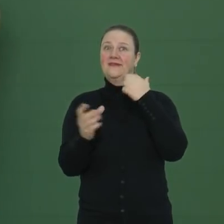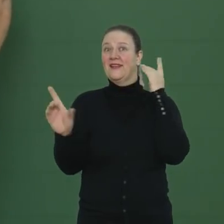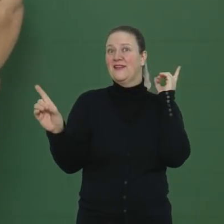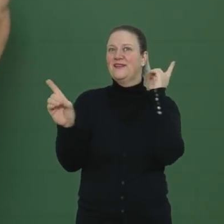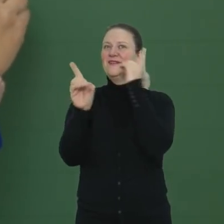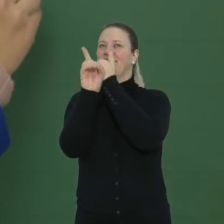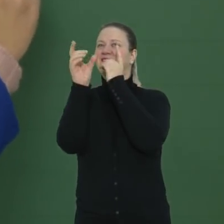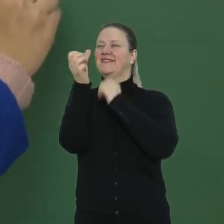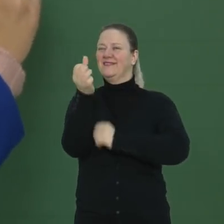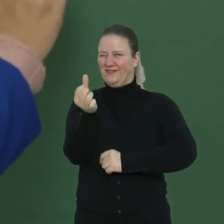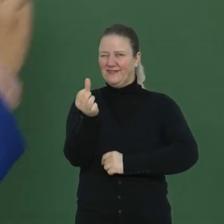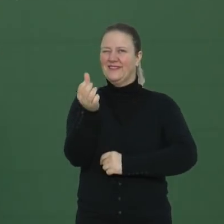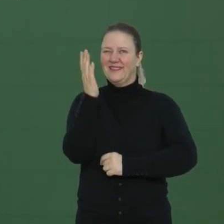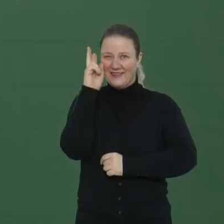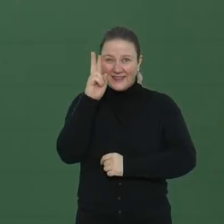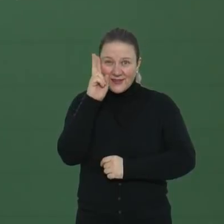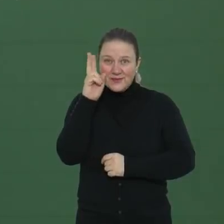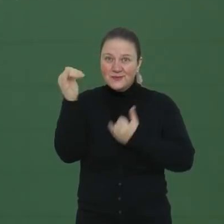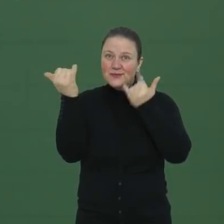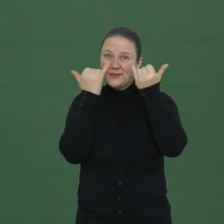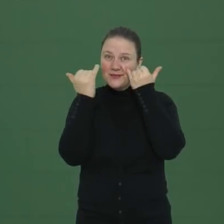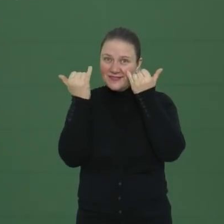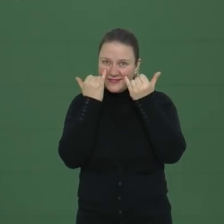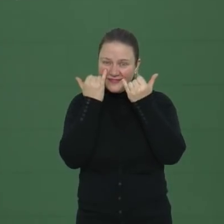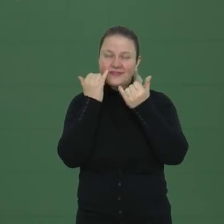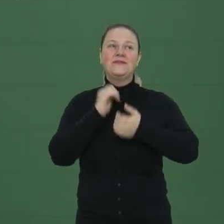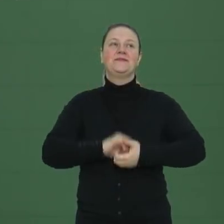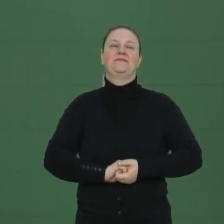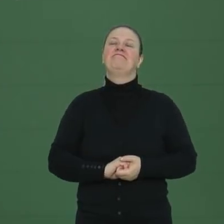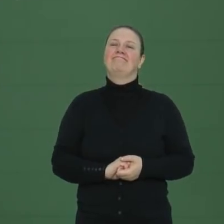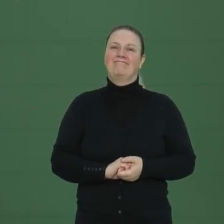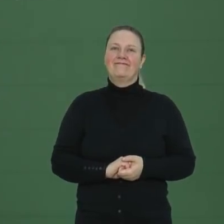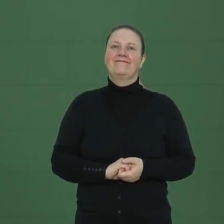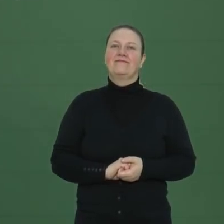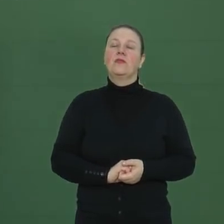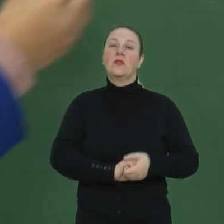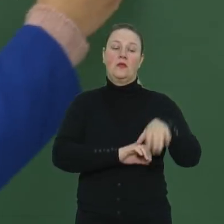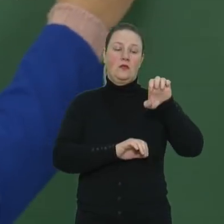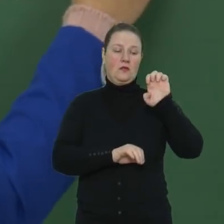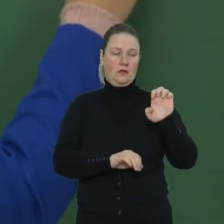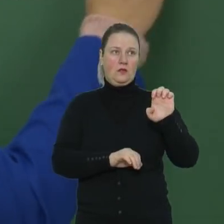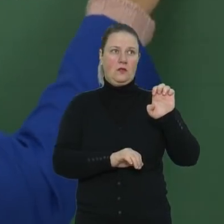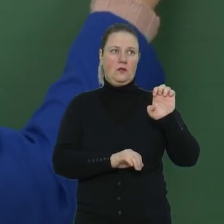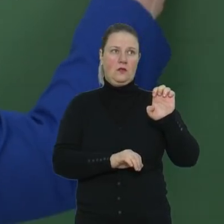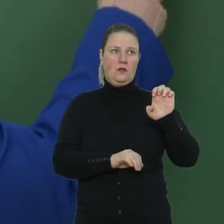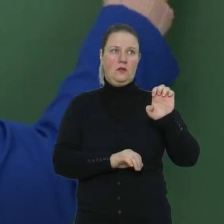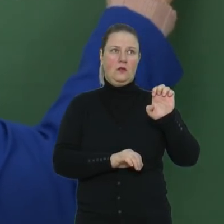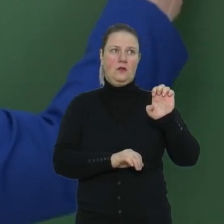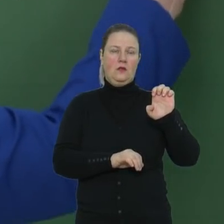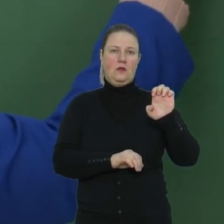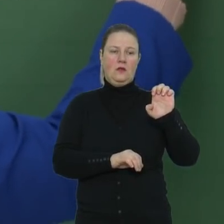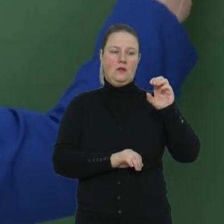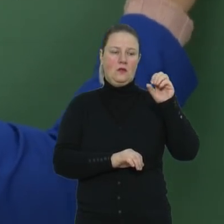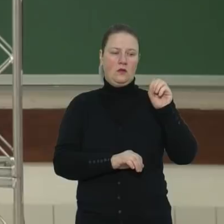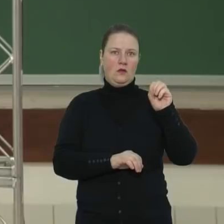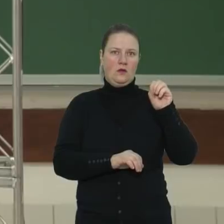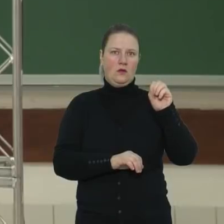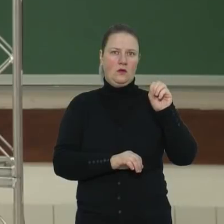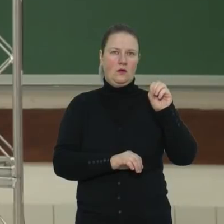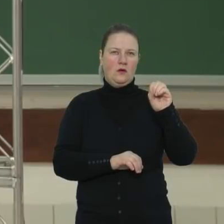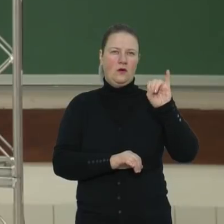chegou lá, que eu passei para vocês a informação. O que eu passei para vocês, né? Que o E, né, o Euler lá, né, elevado